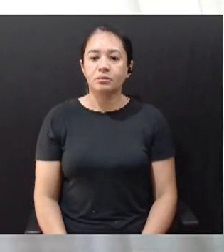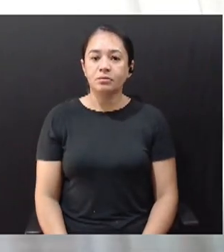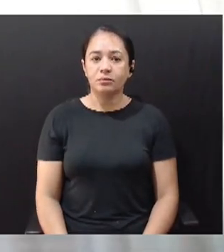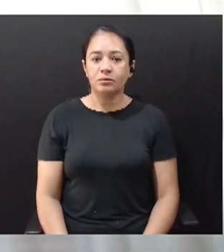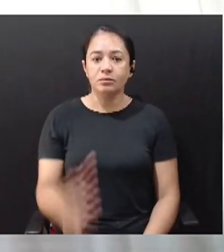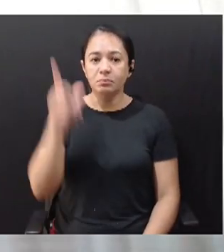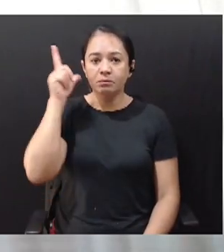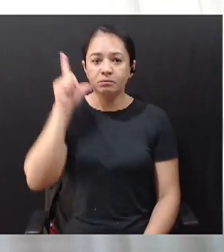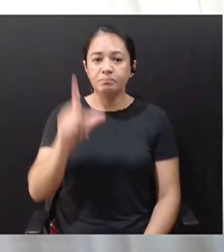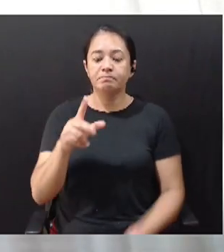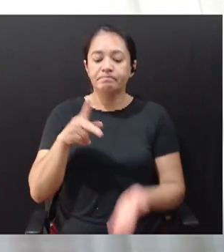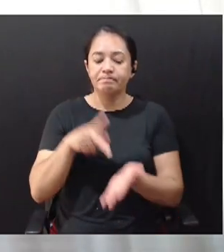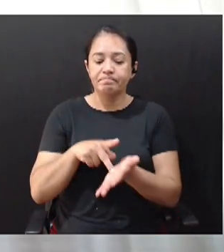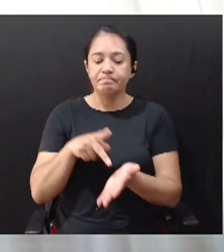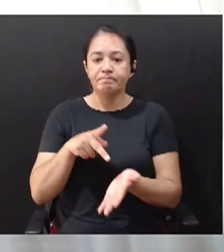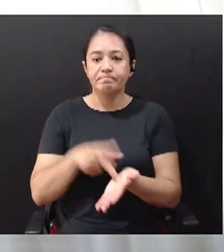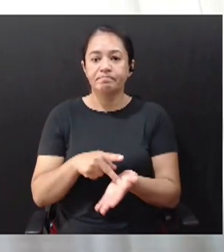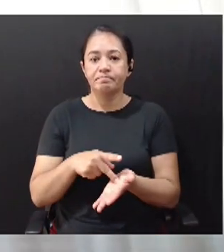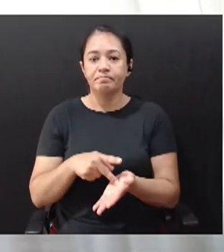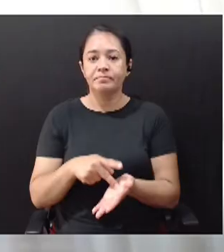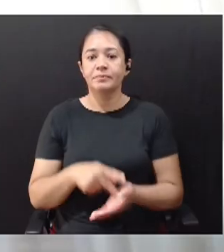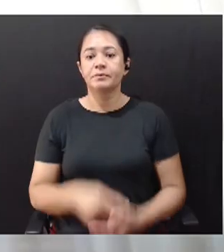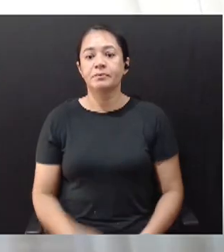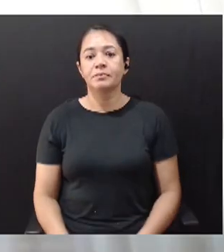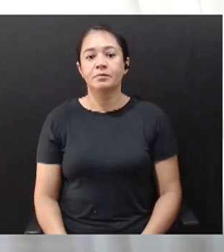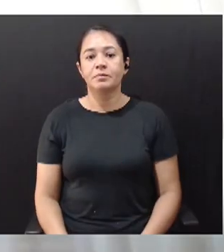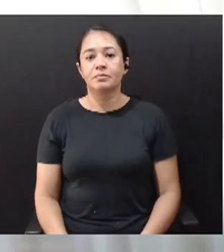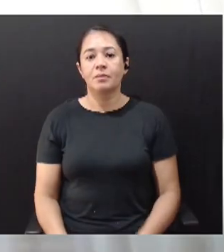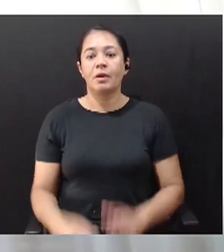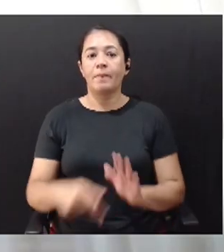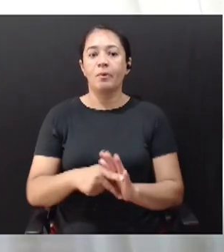validar a veracidade daqueles pensamentos,